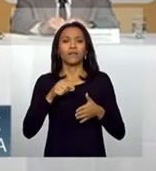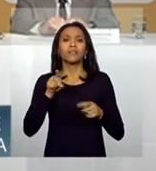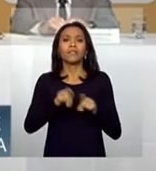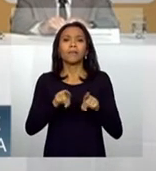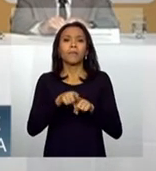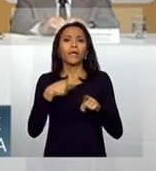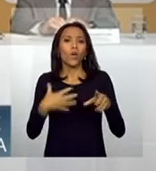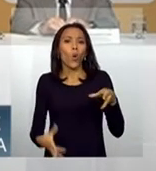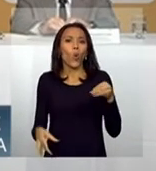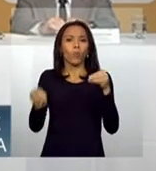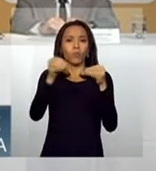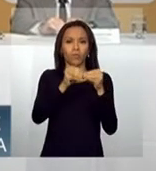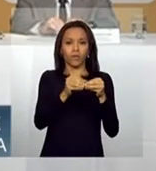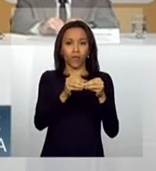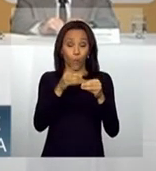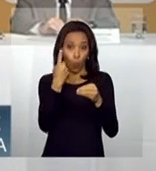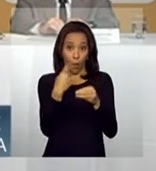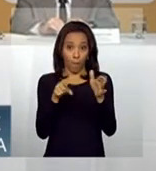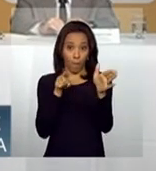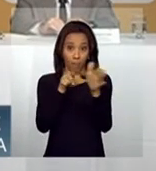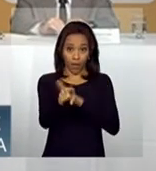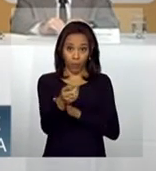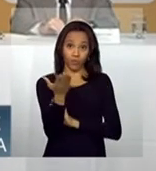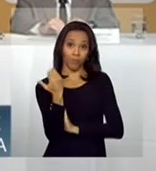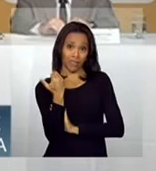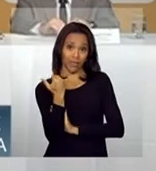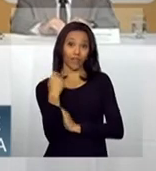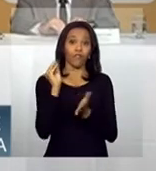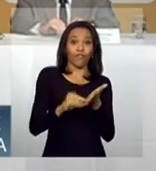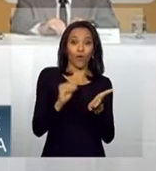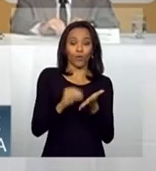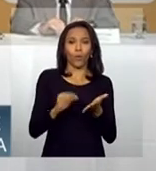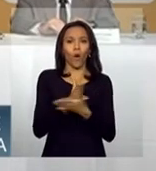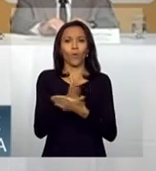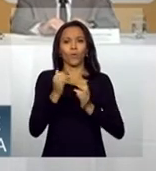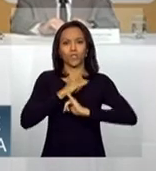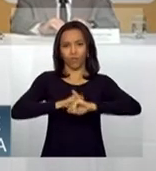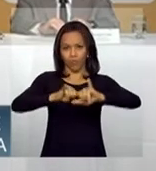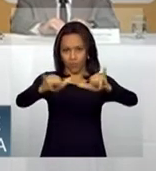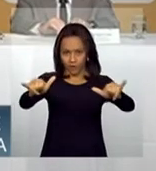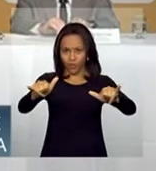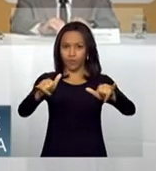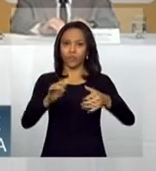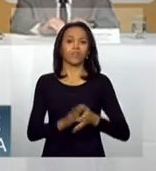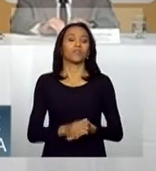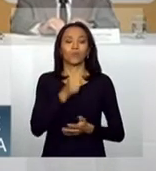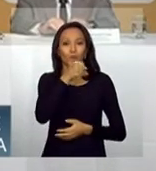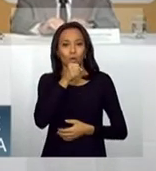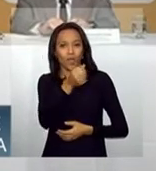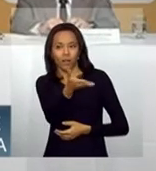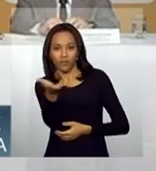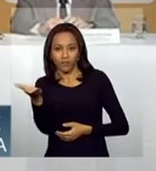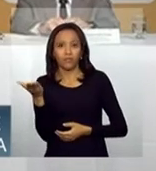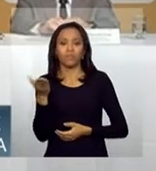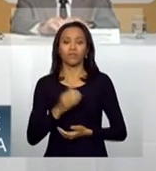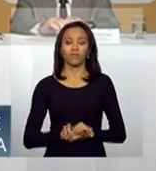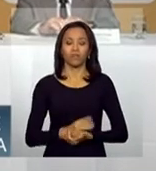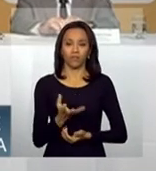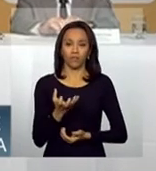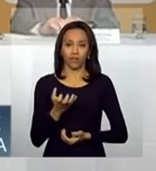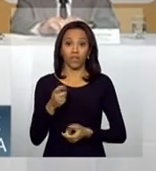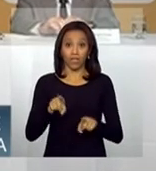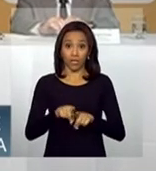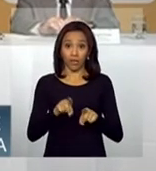uma anterior, que faltaram algumas informações que, bem assessorado, jornalista também, Fábio Koletsky,